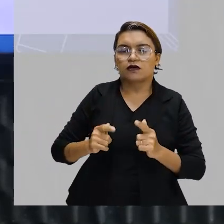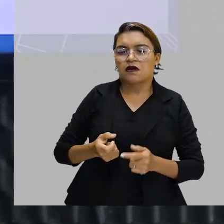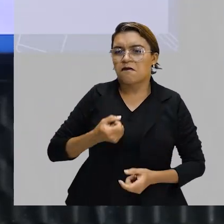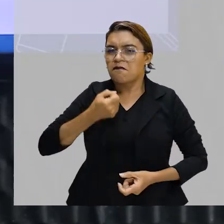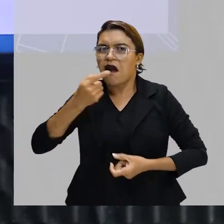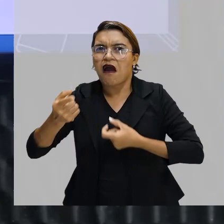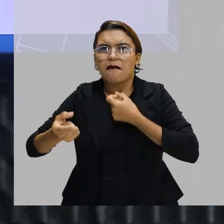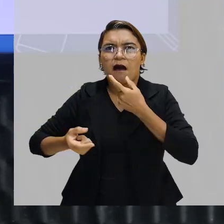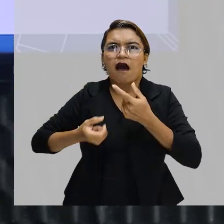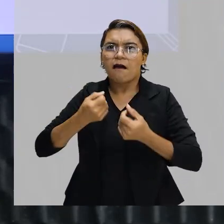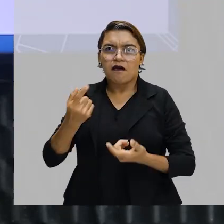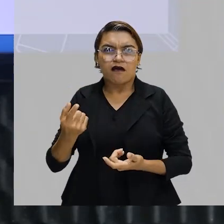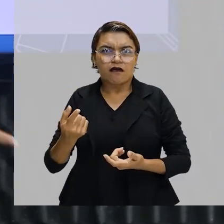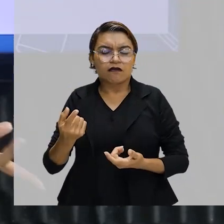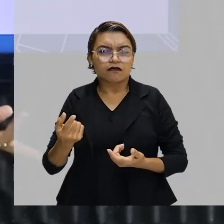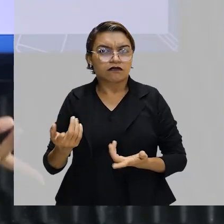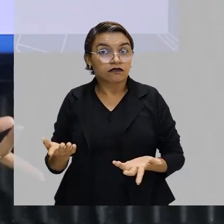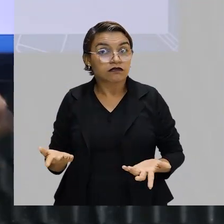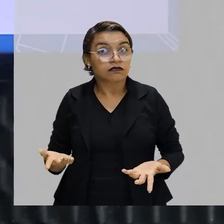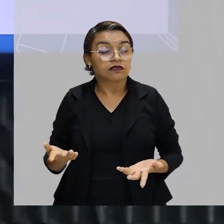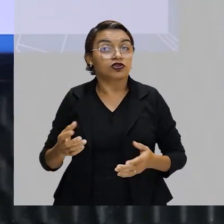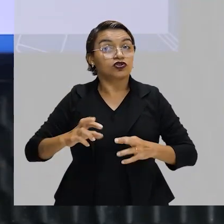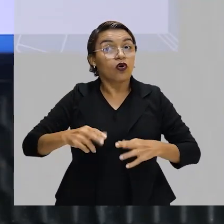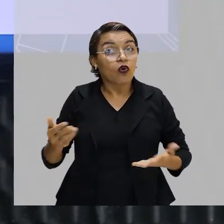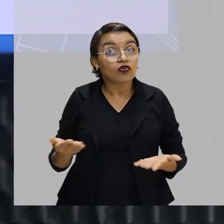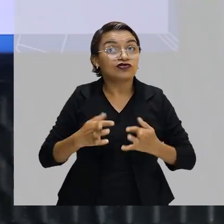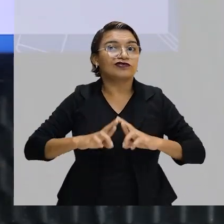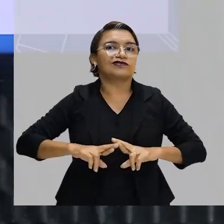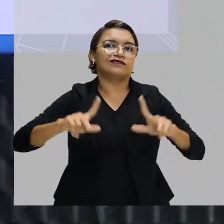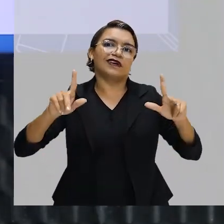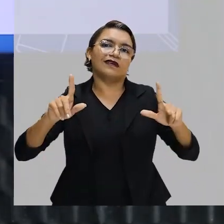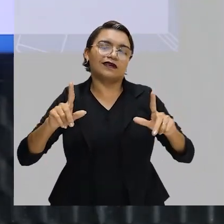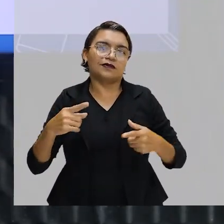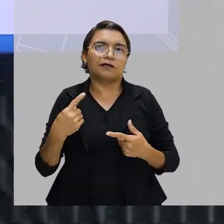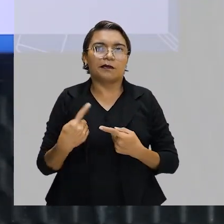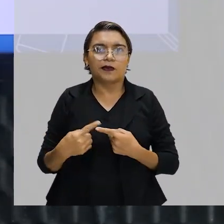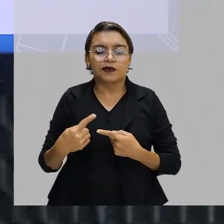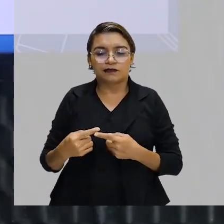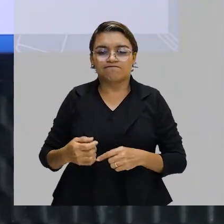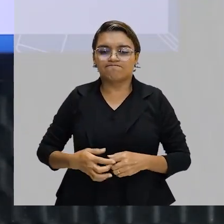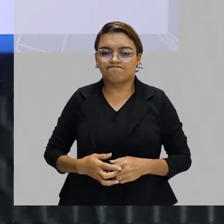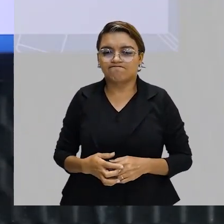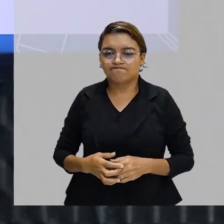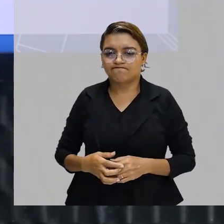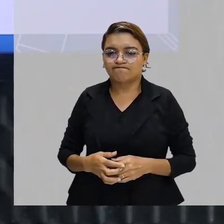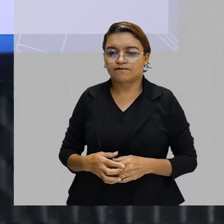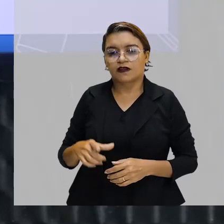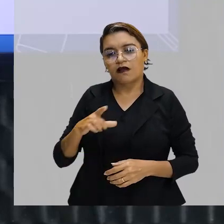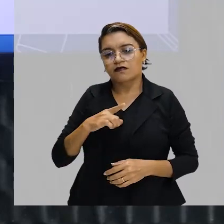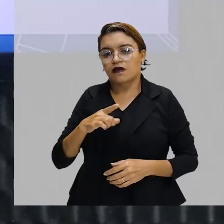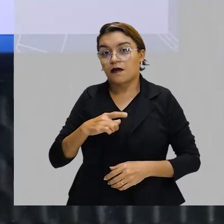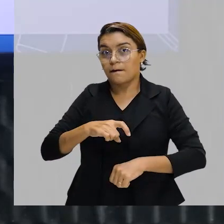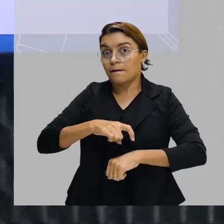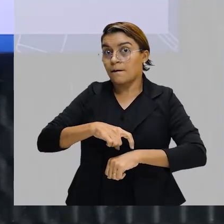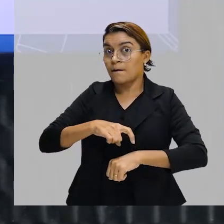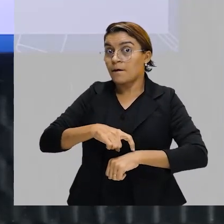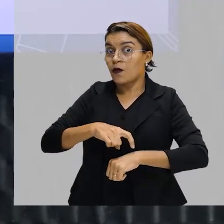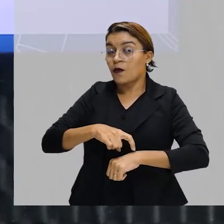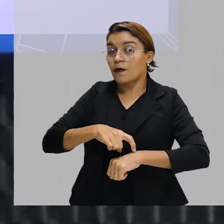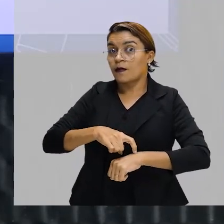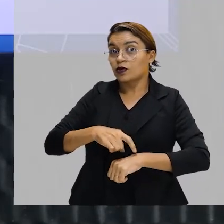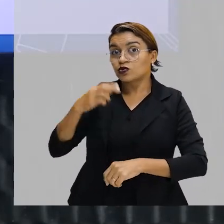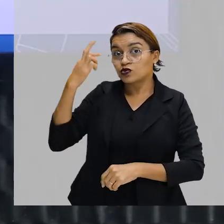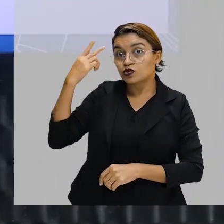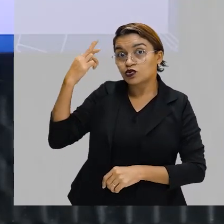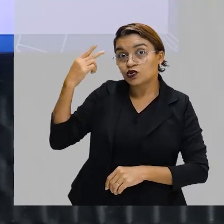viraram gírias, enfim. Tudo isso acontece hoje por conta desse momento histórico na